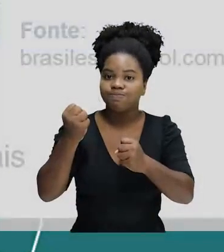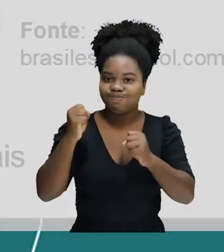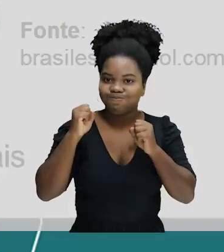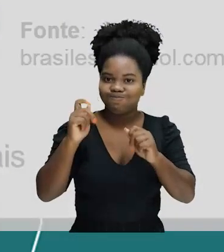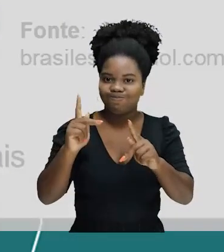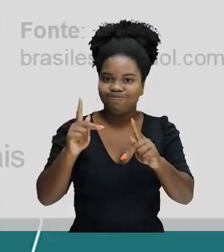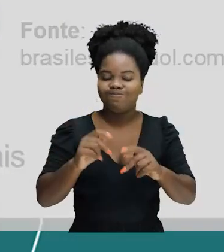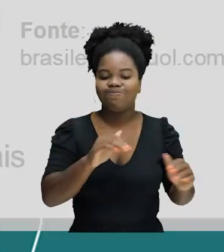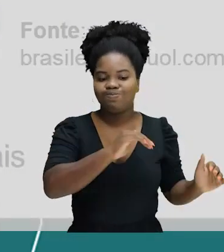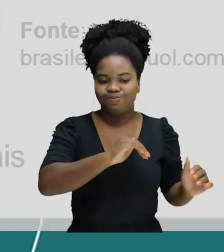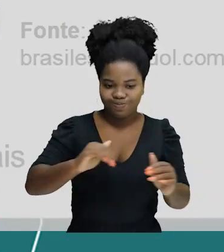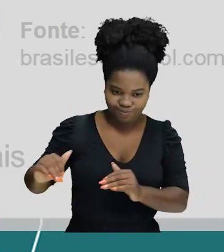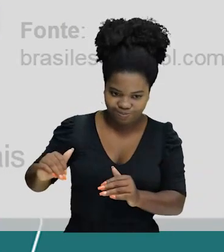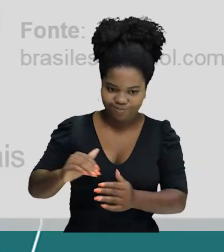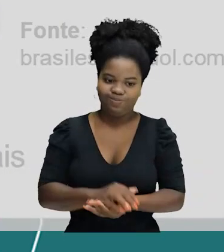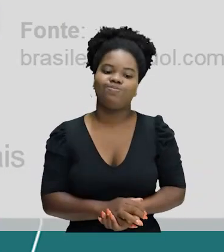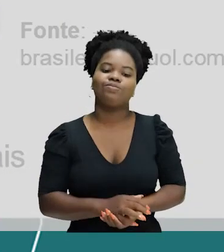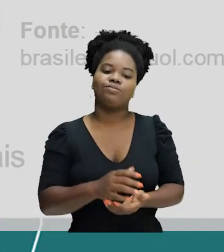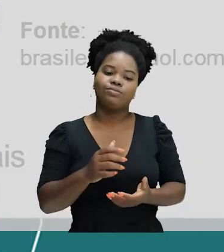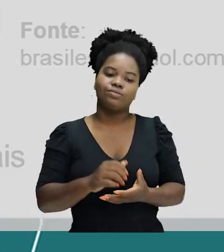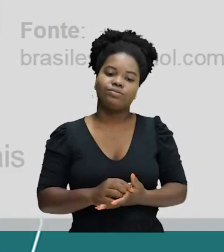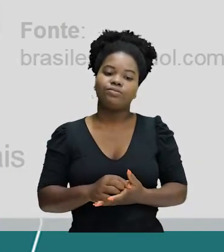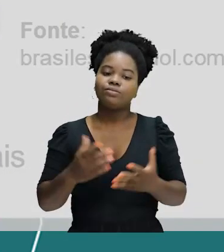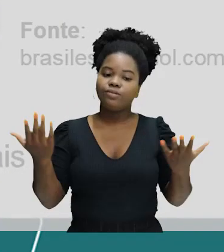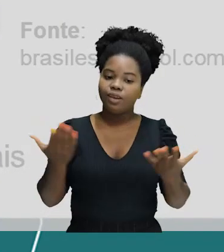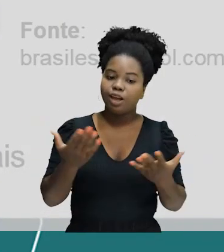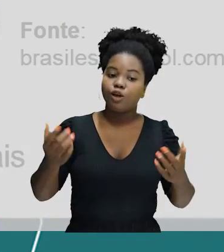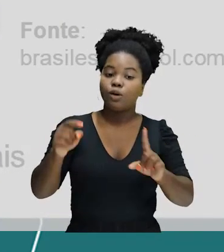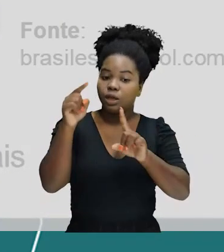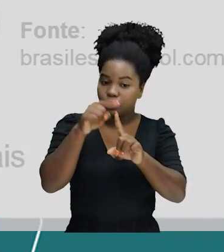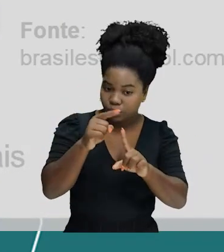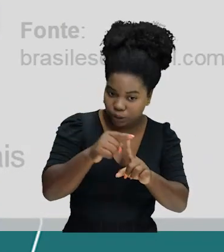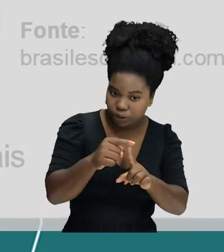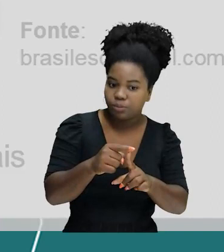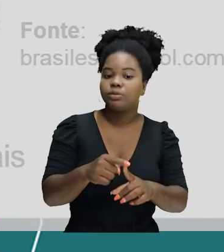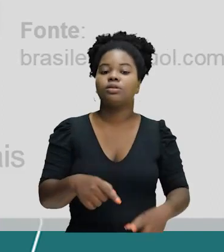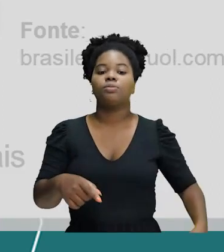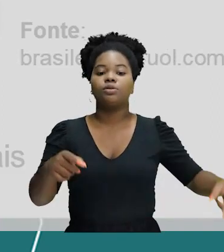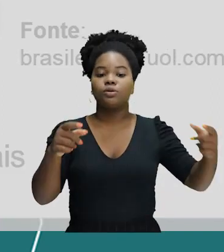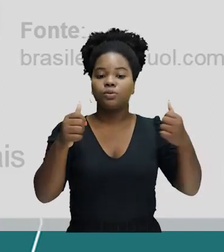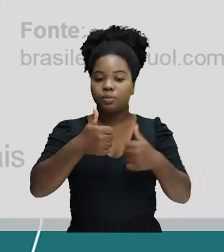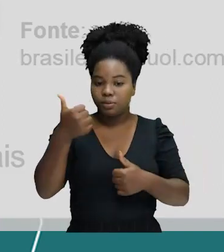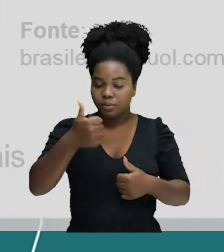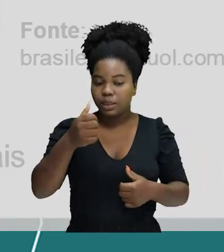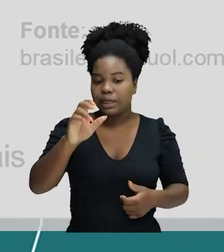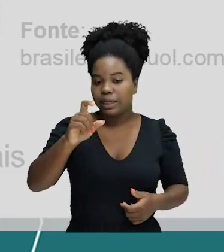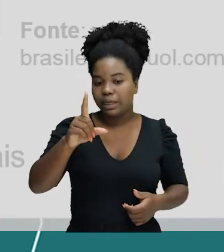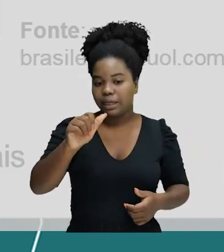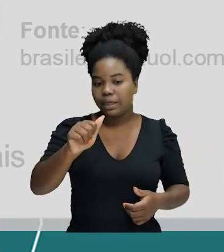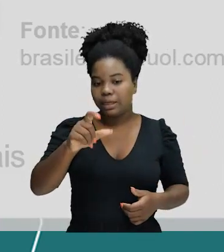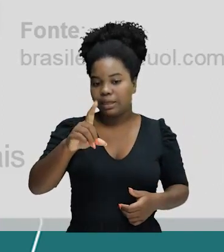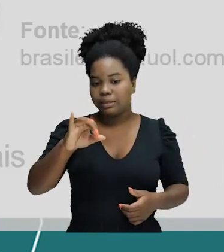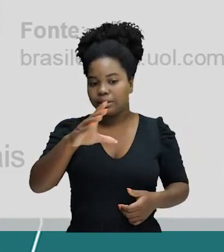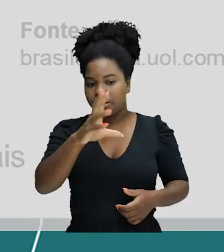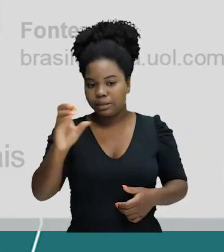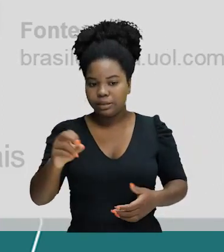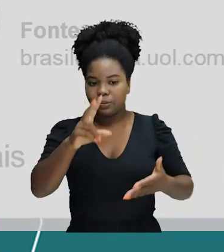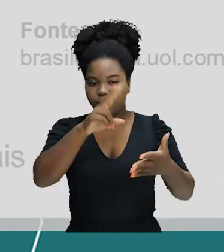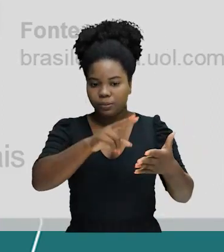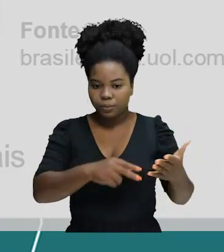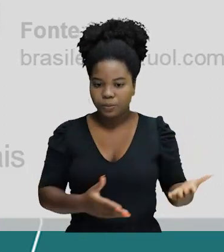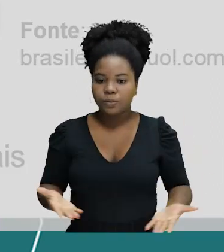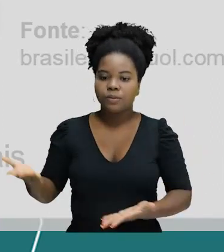Na polimerização de adição, aí vamos falar de polímeros de adição, todos os átomos do monômero